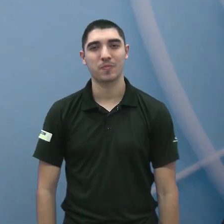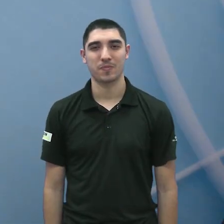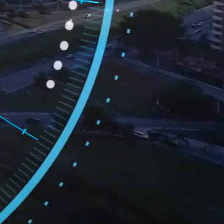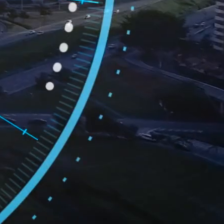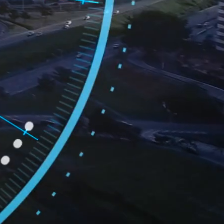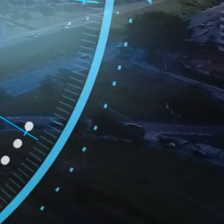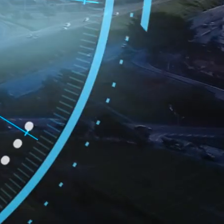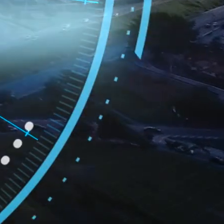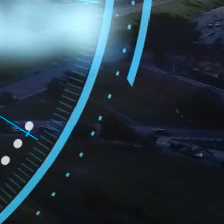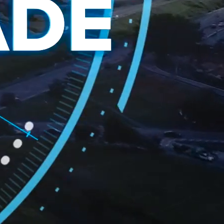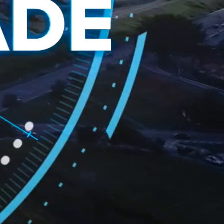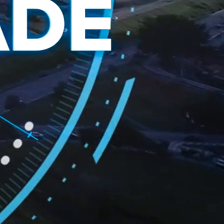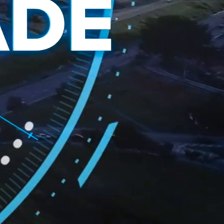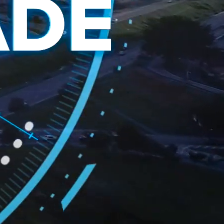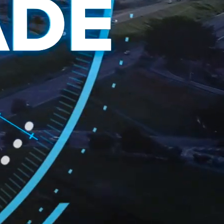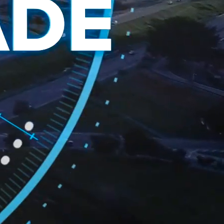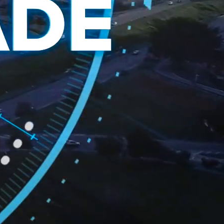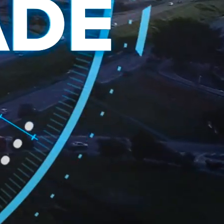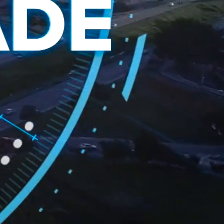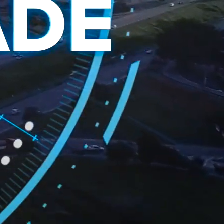já.